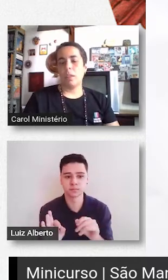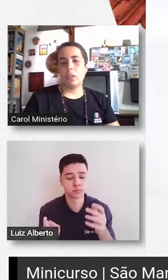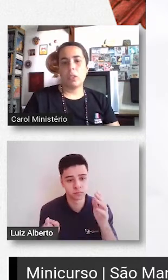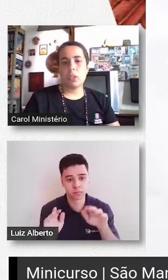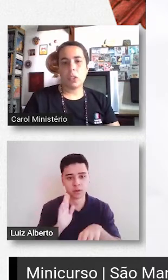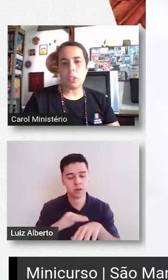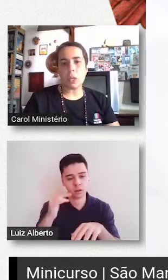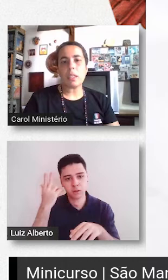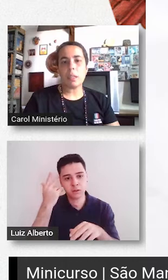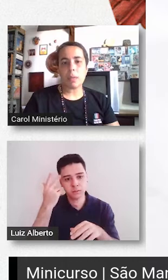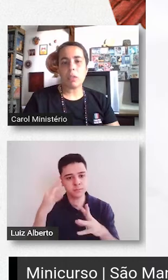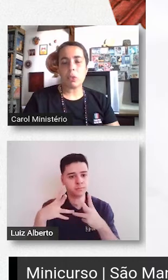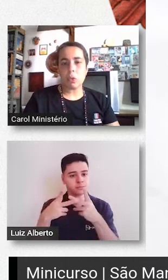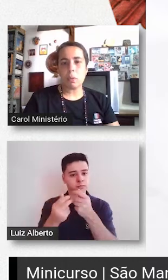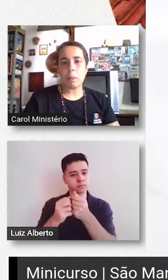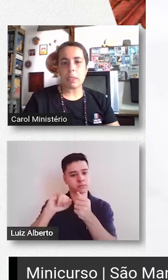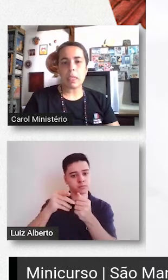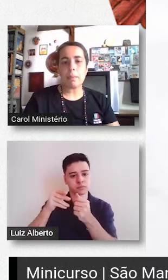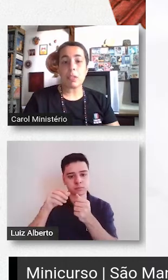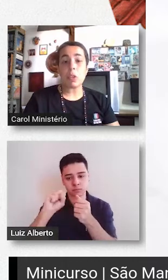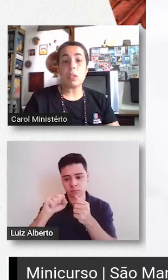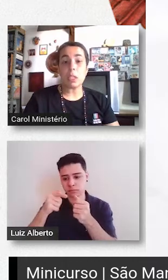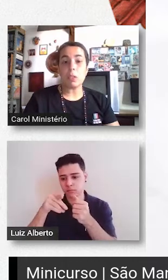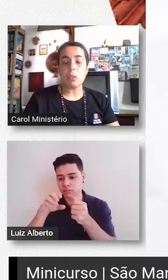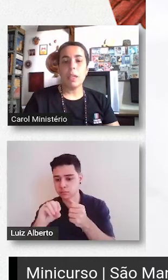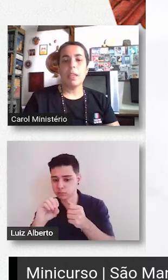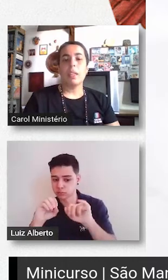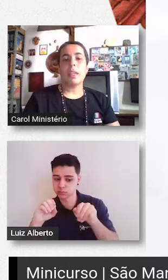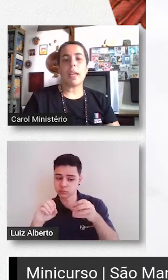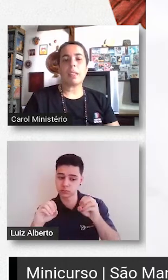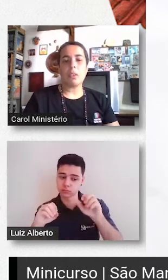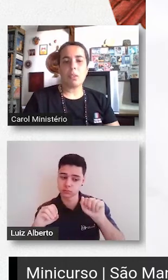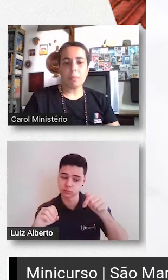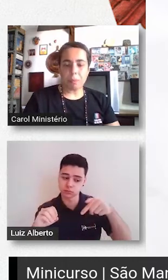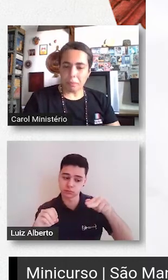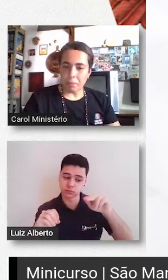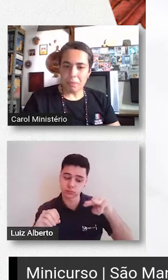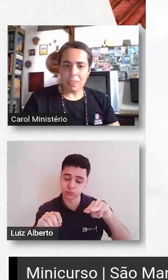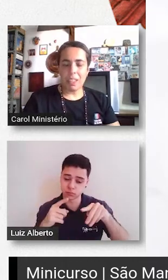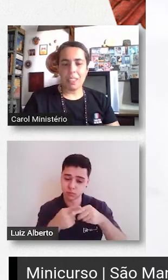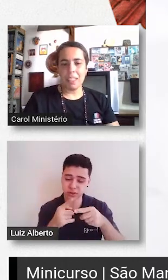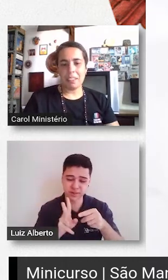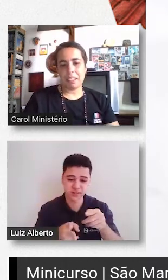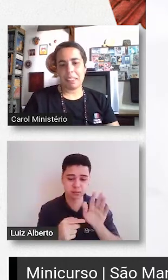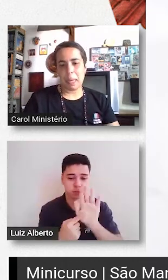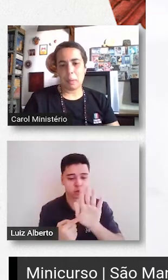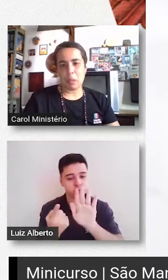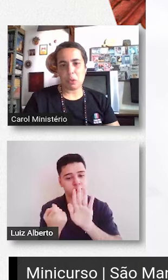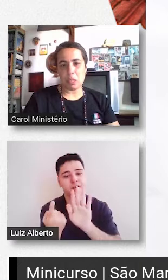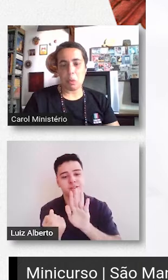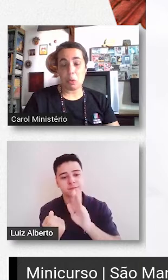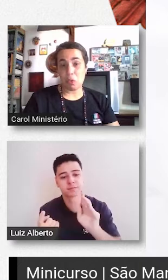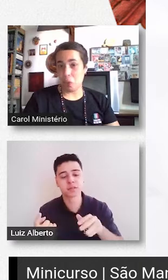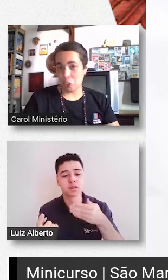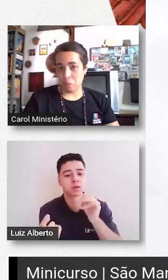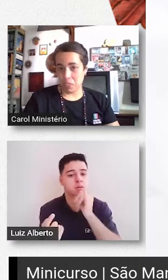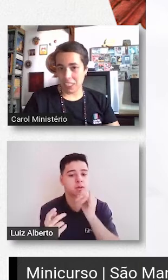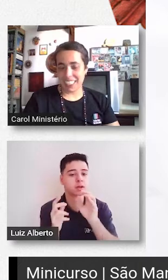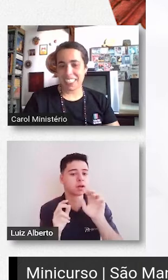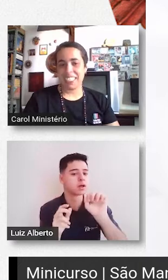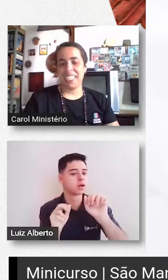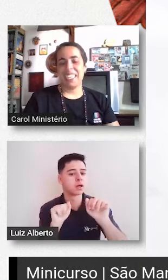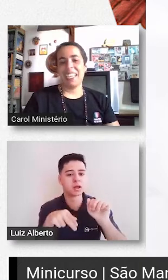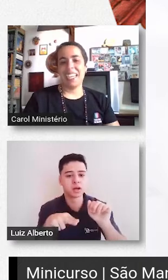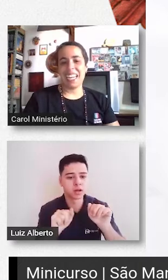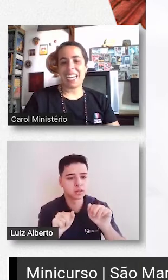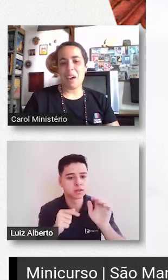comum de São Joaquim, porque ele costuma aparecer mais sozinho, né? Então, Ana, que tem uma devoção muito forte em